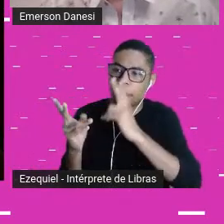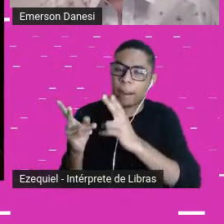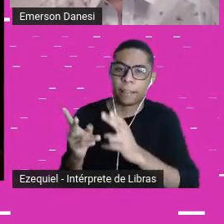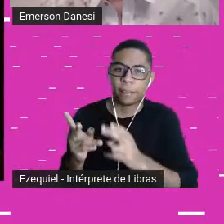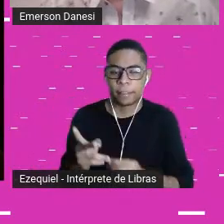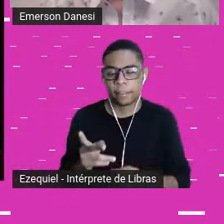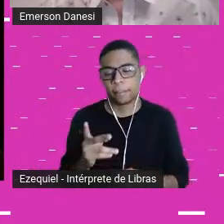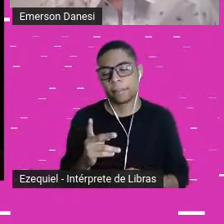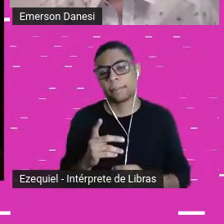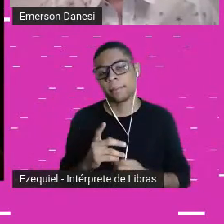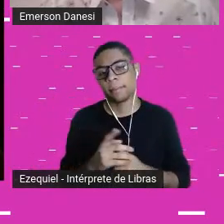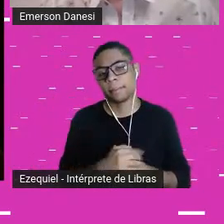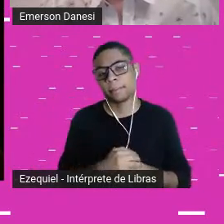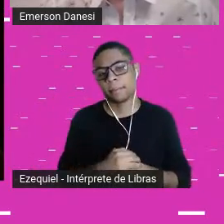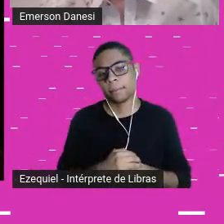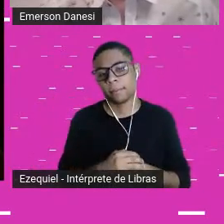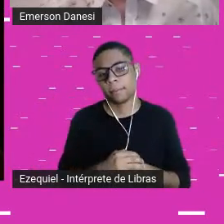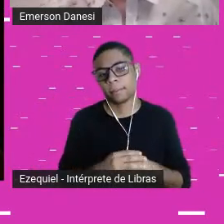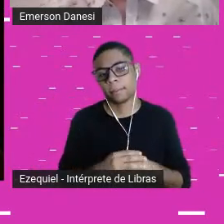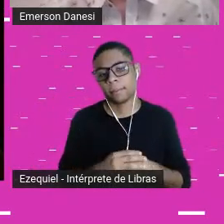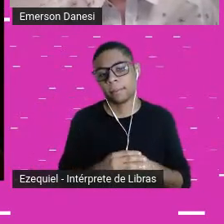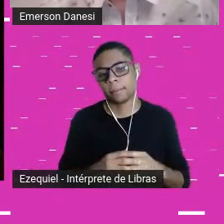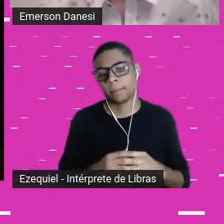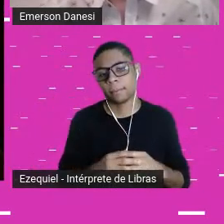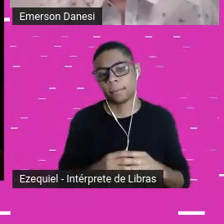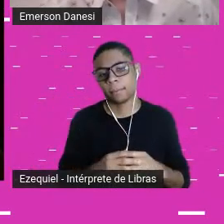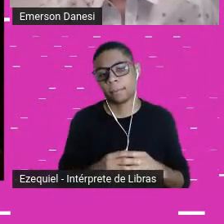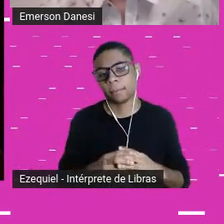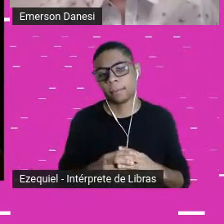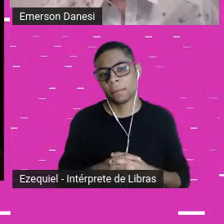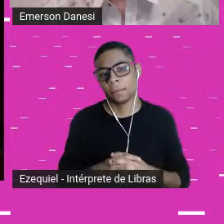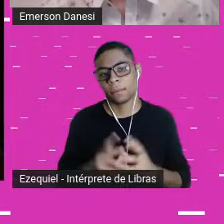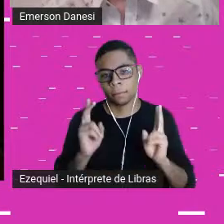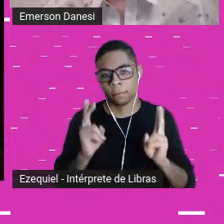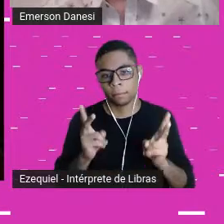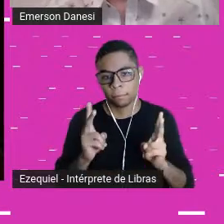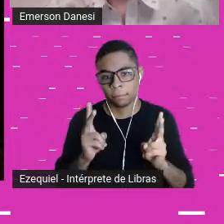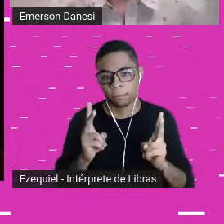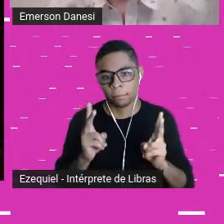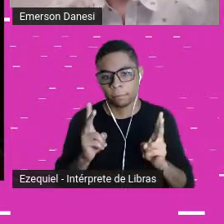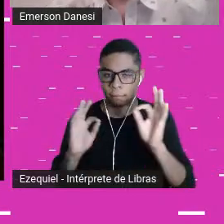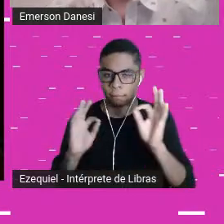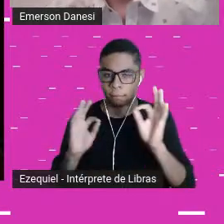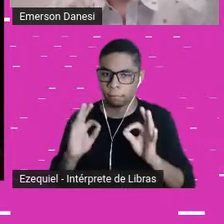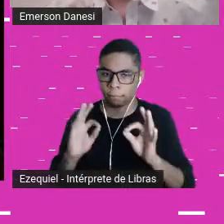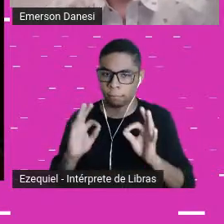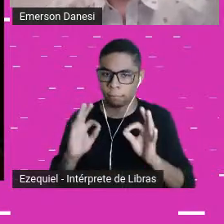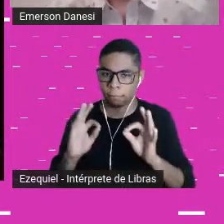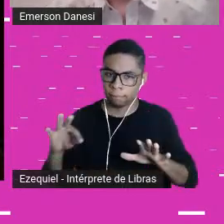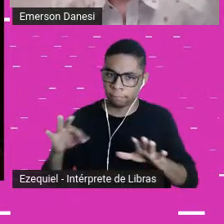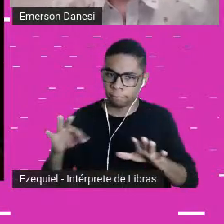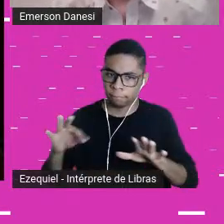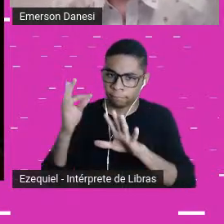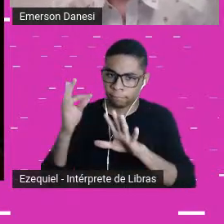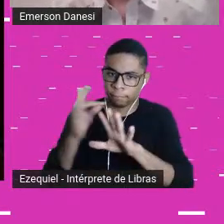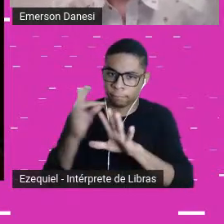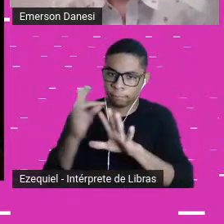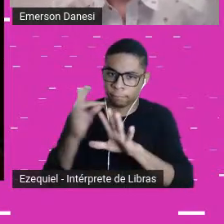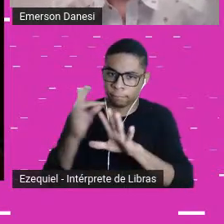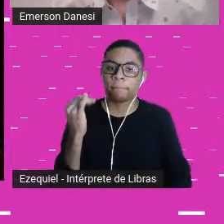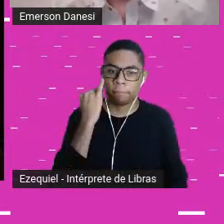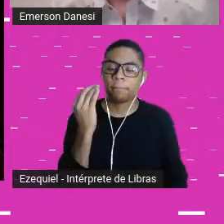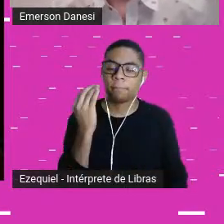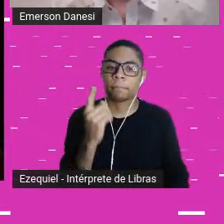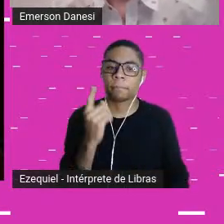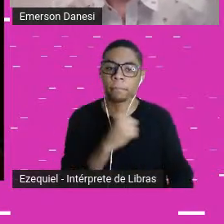assim, né? E aí esse bordar foi super importante também para ter o tempo, né,